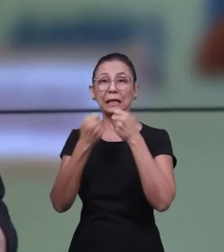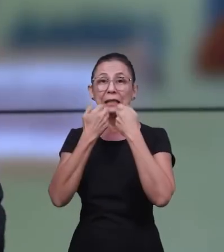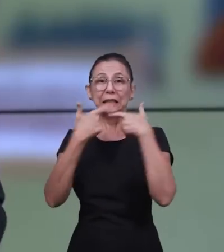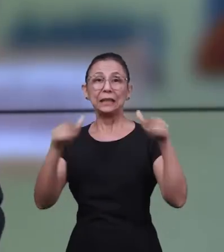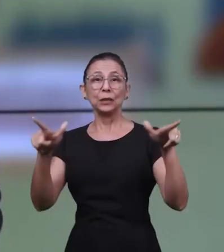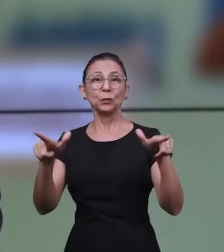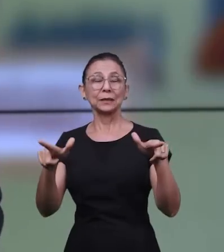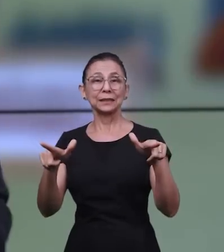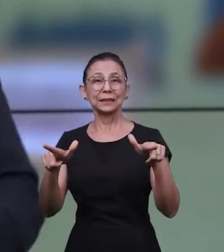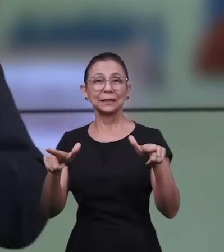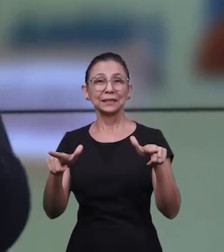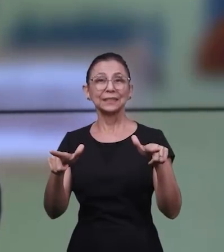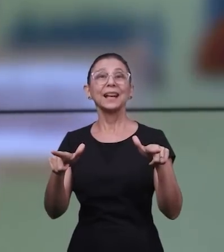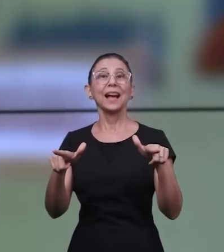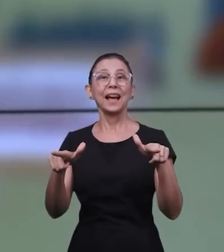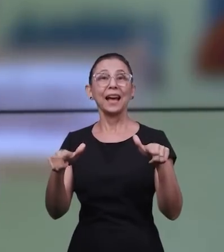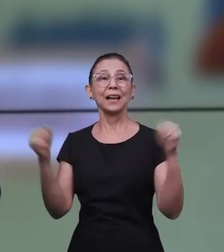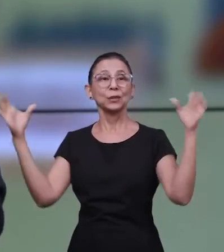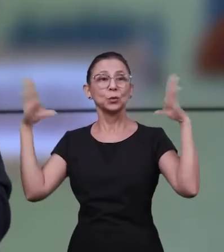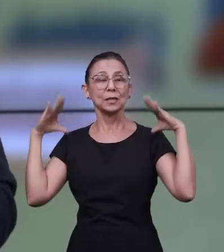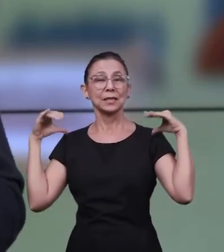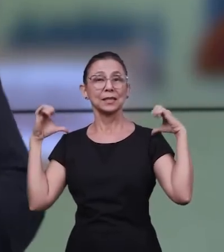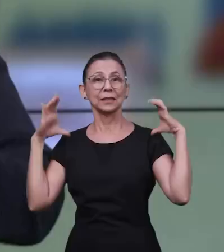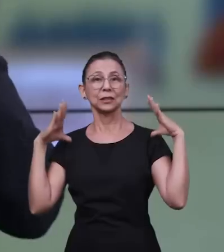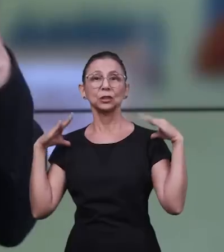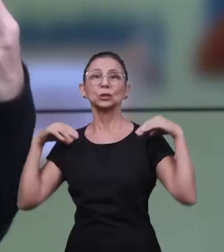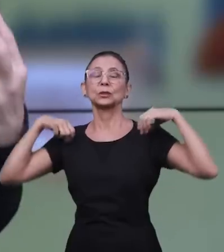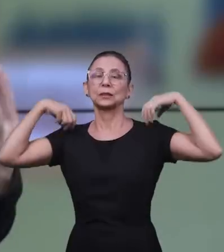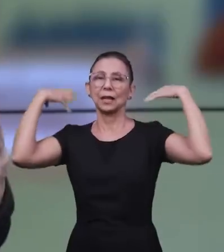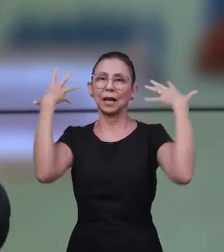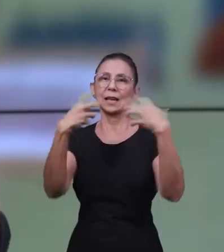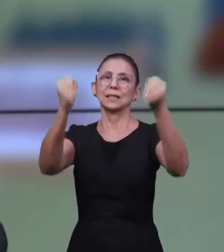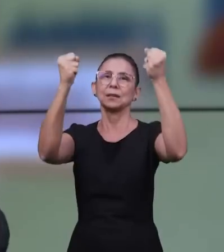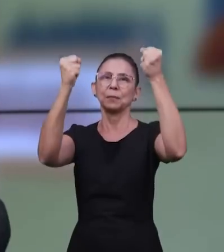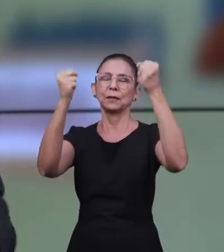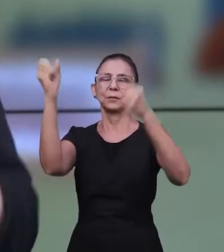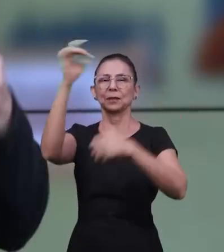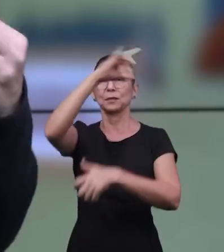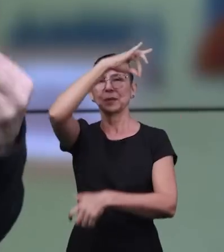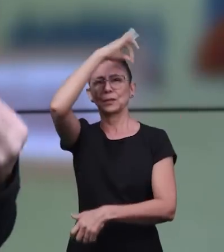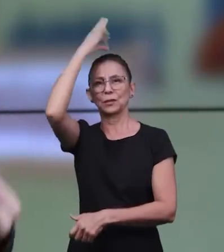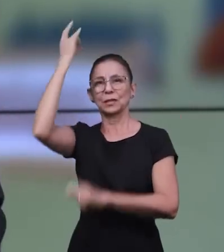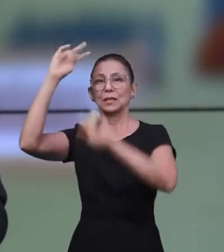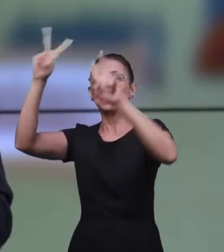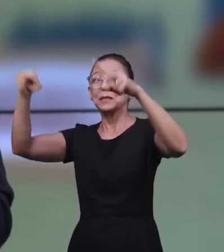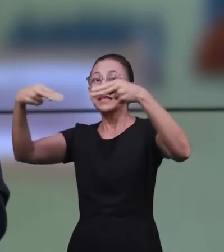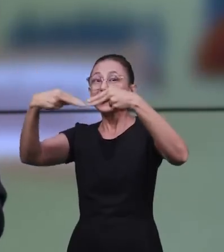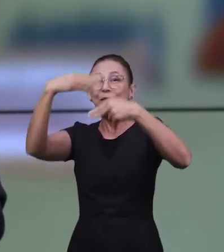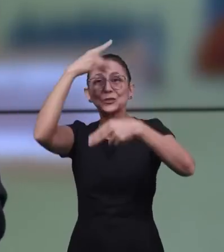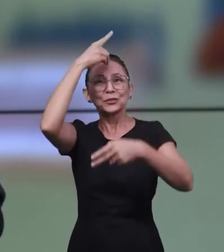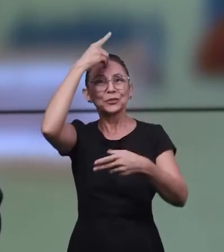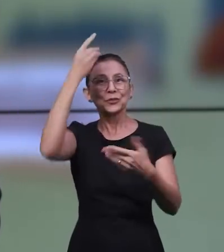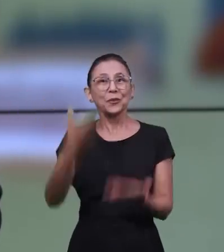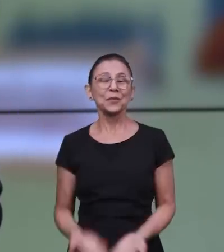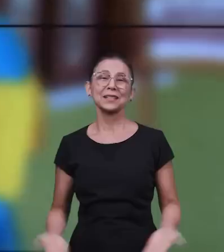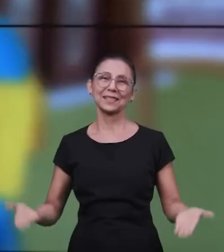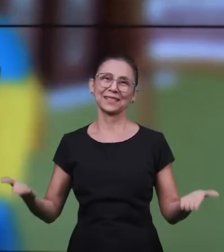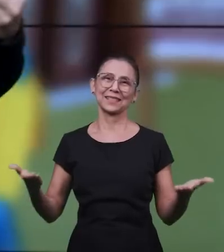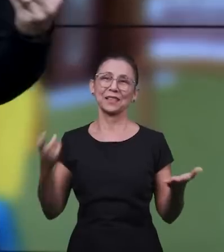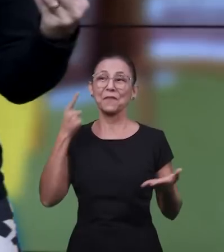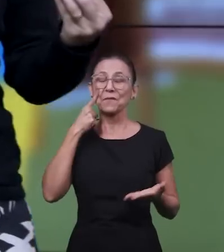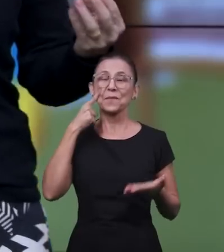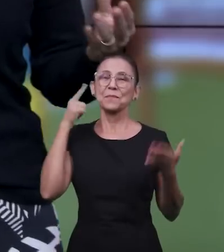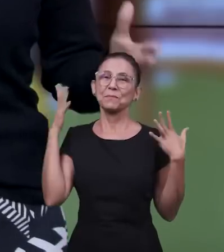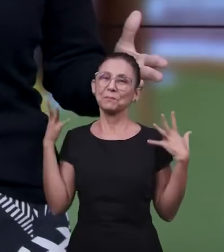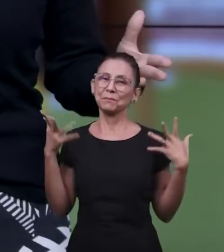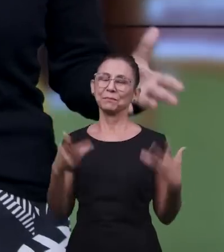falar línguas estranhas. Eles receberam o Espírito Santo e, como presente também, os dons espirituais.